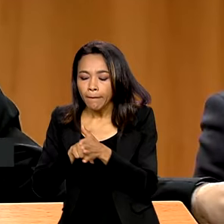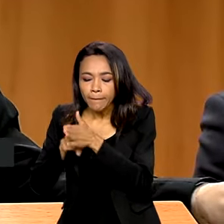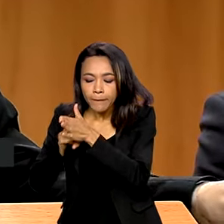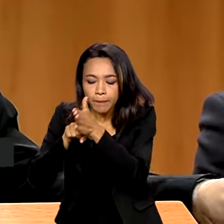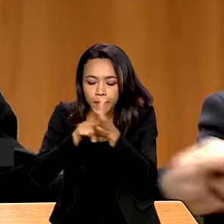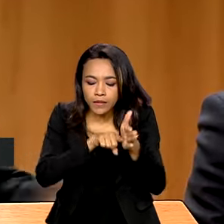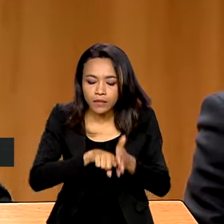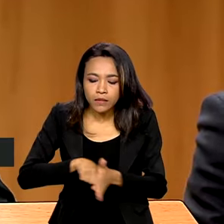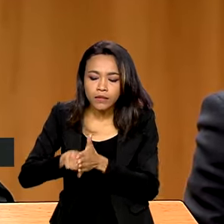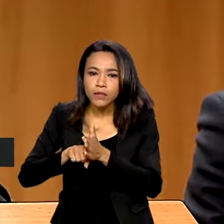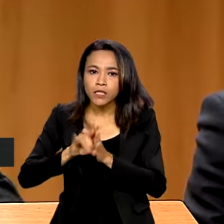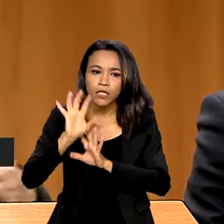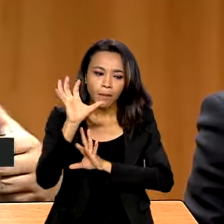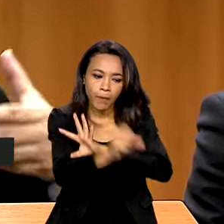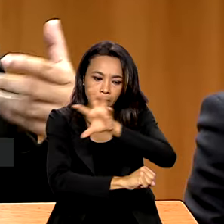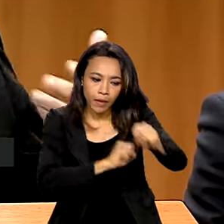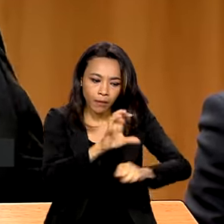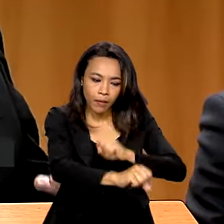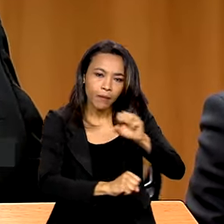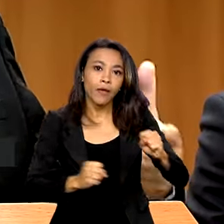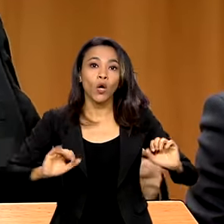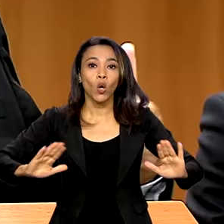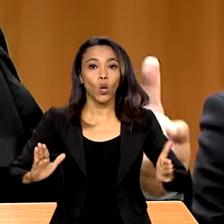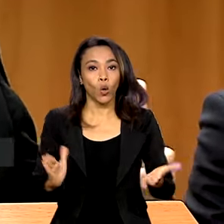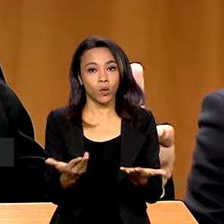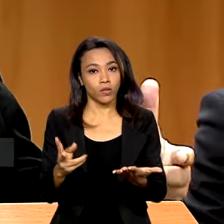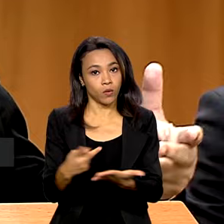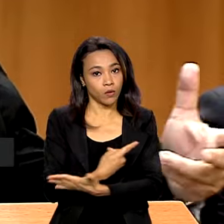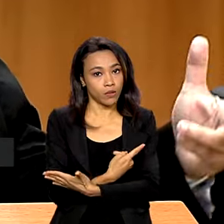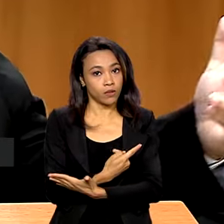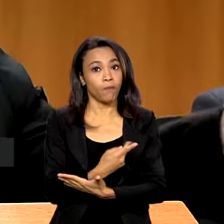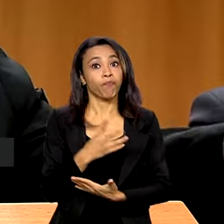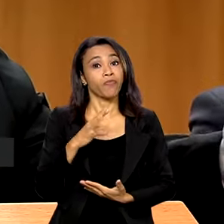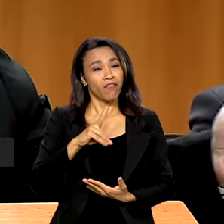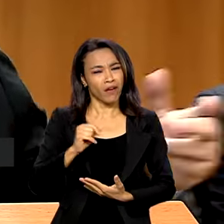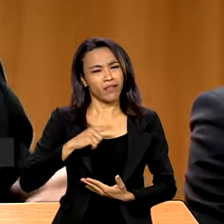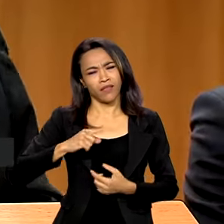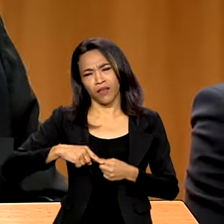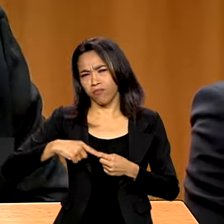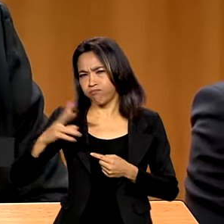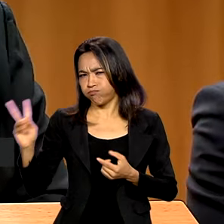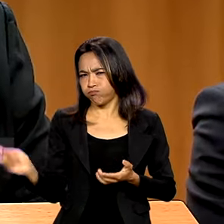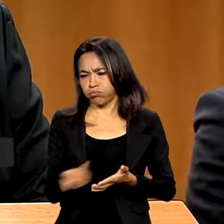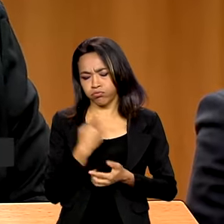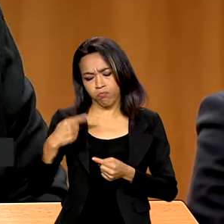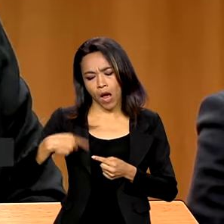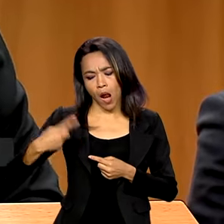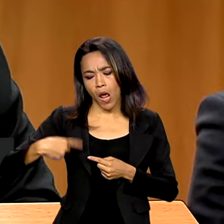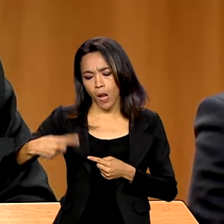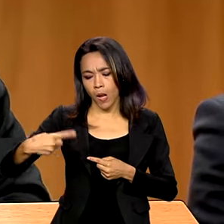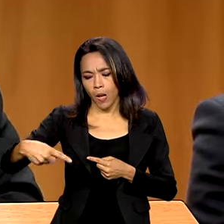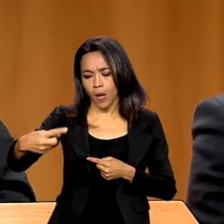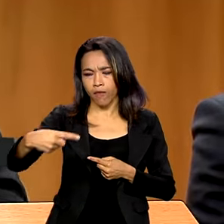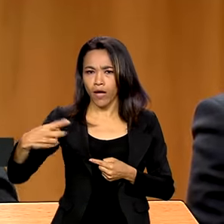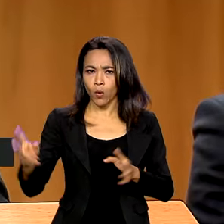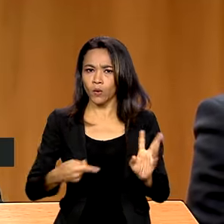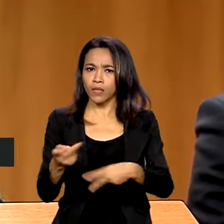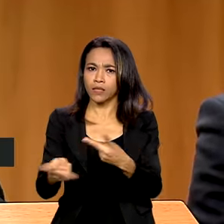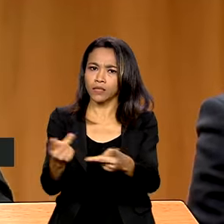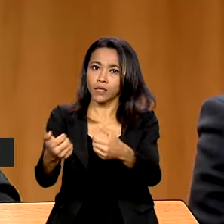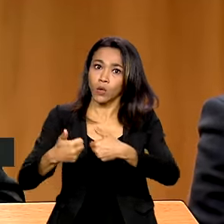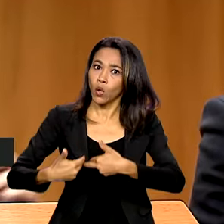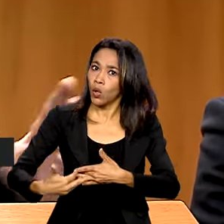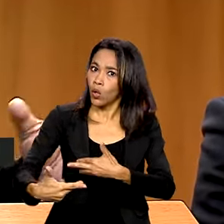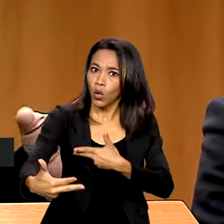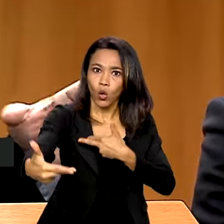hoje. É claro, portanto, que nós teremos 10 dobramentos. Essa colaboração premiada ocorreu